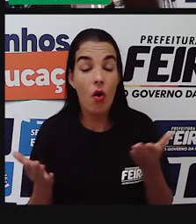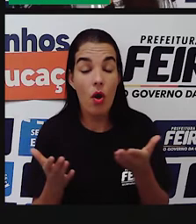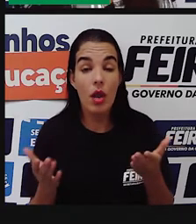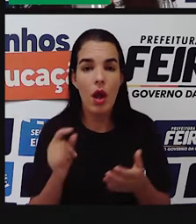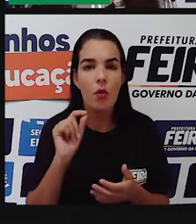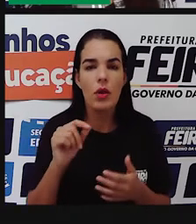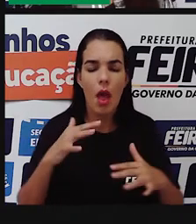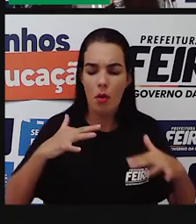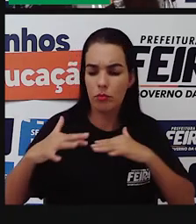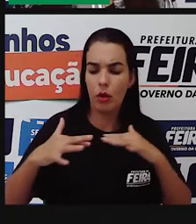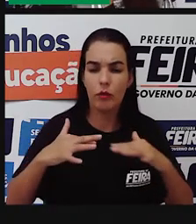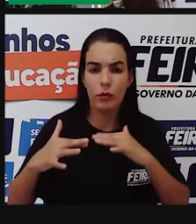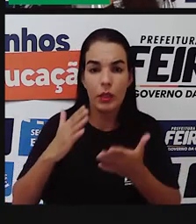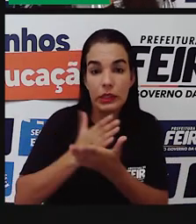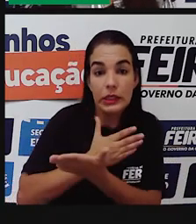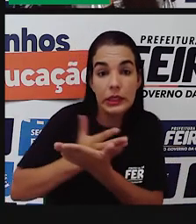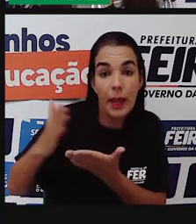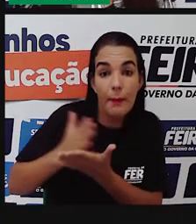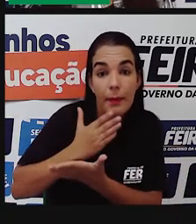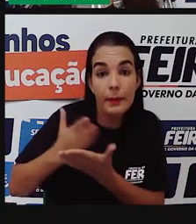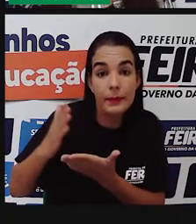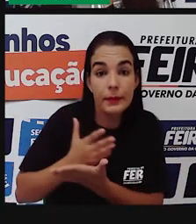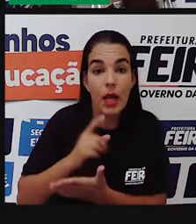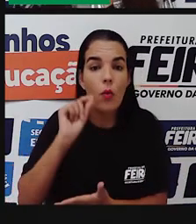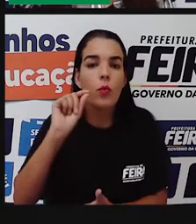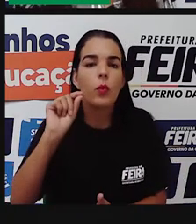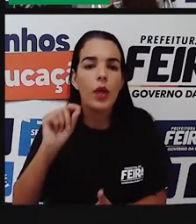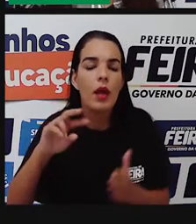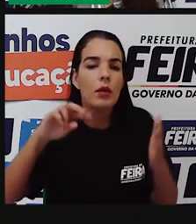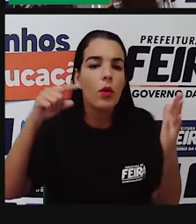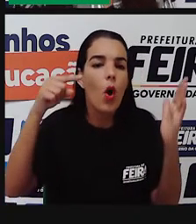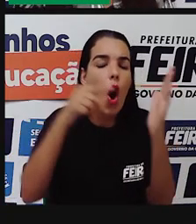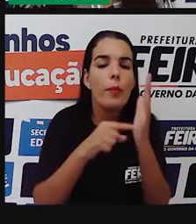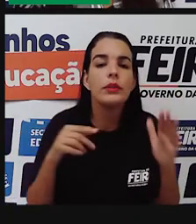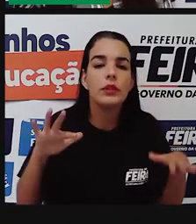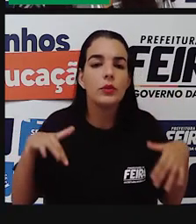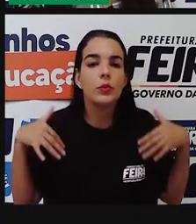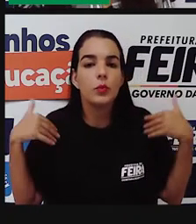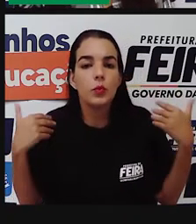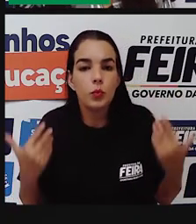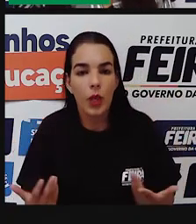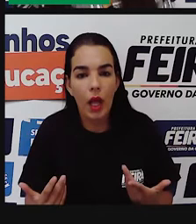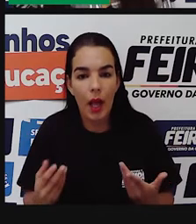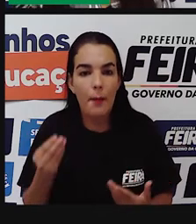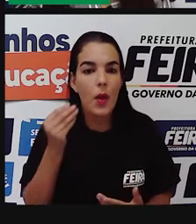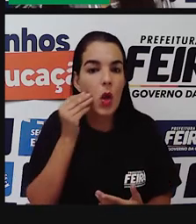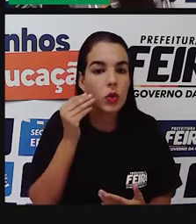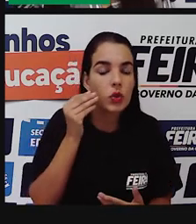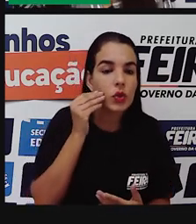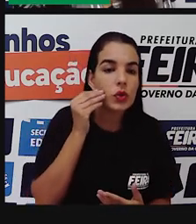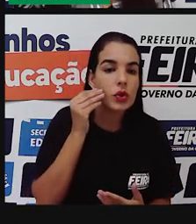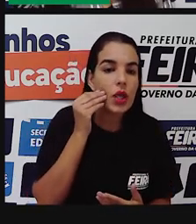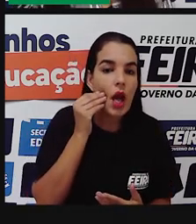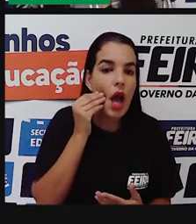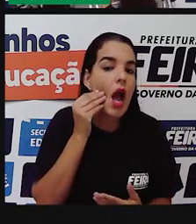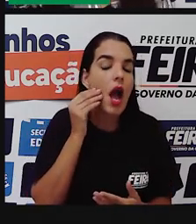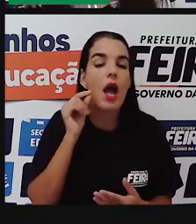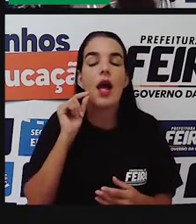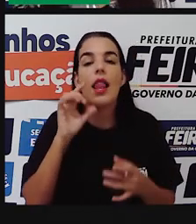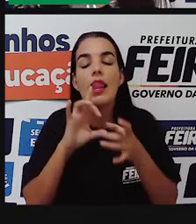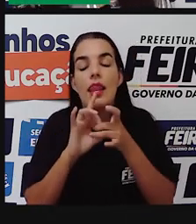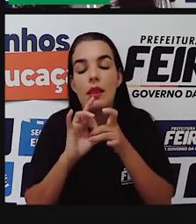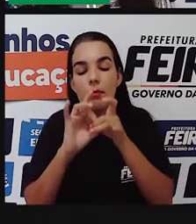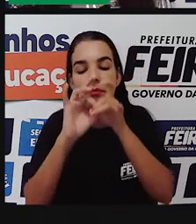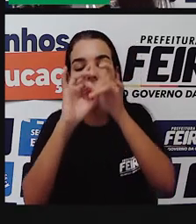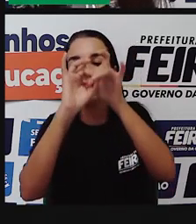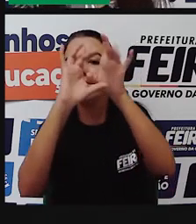E já as revoltas separatistas, nós já estudamos estudamos elas, né, que foi a Conjuração Baiana e